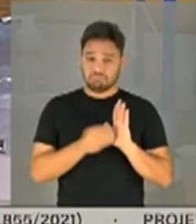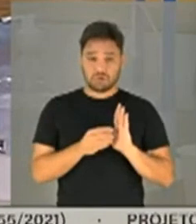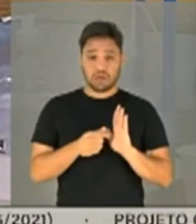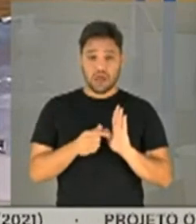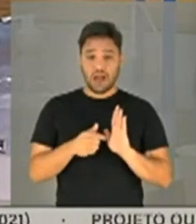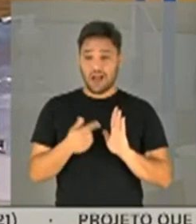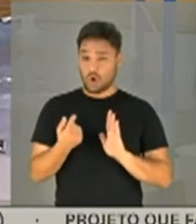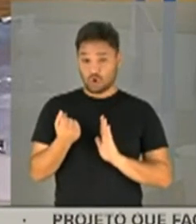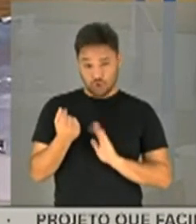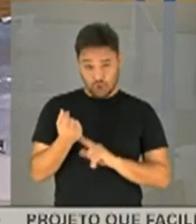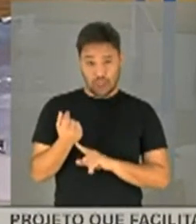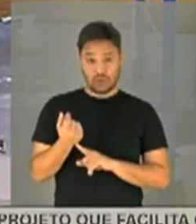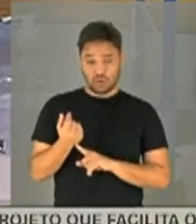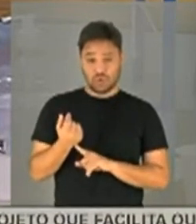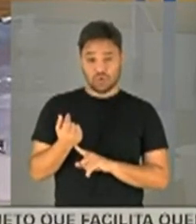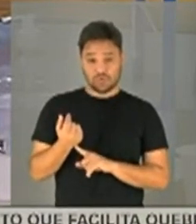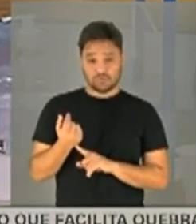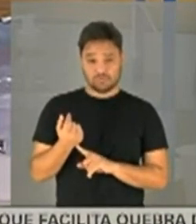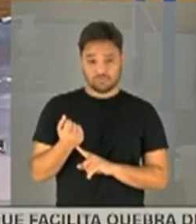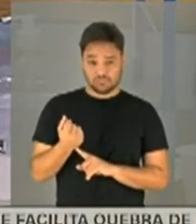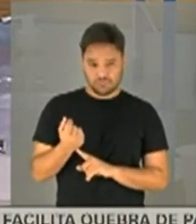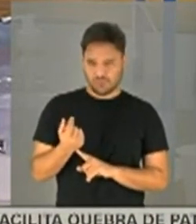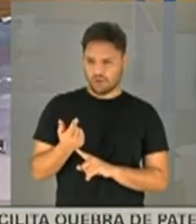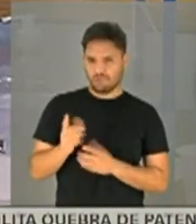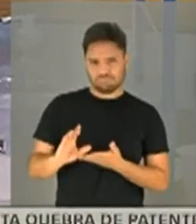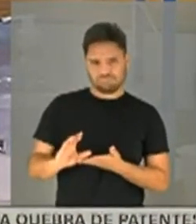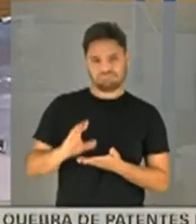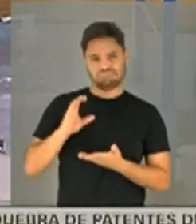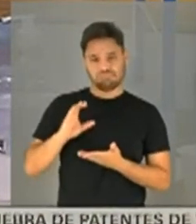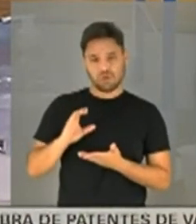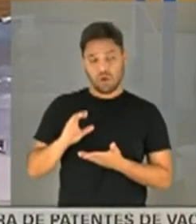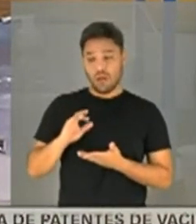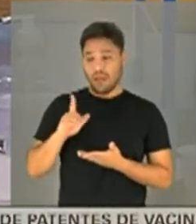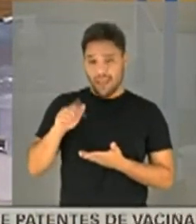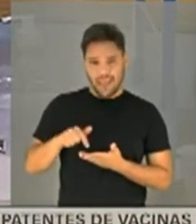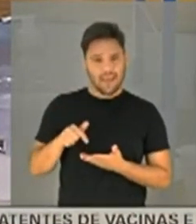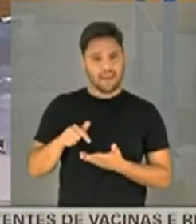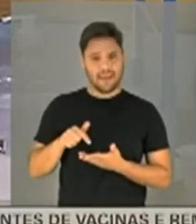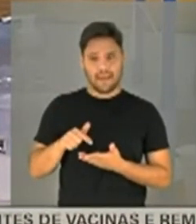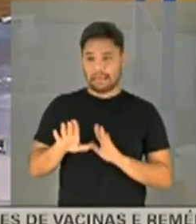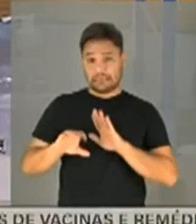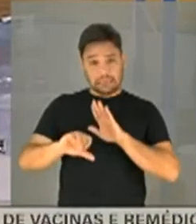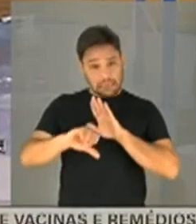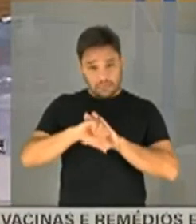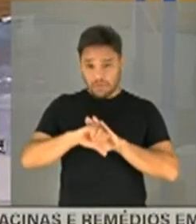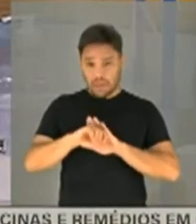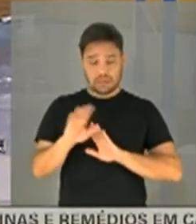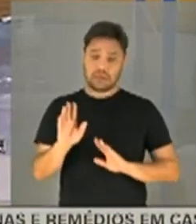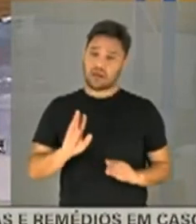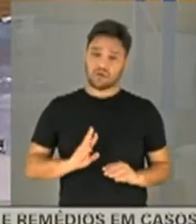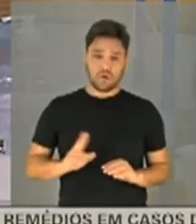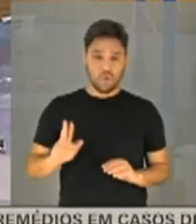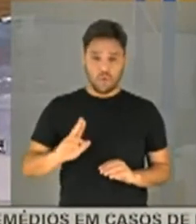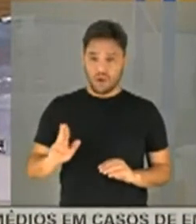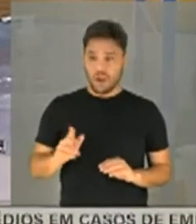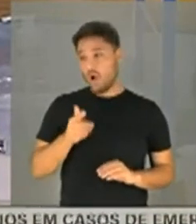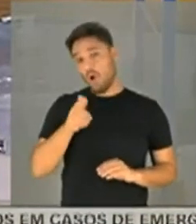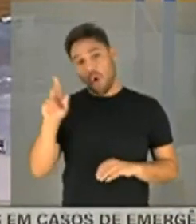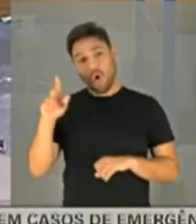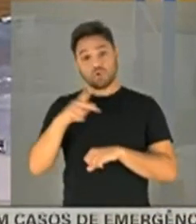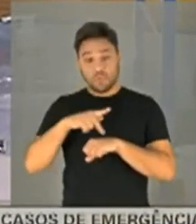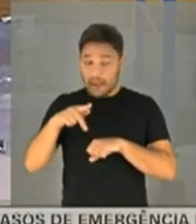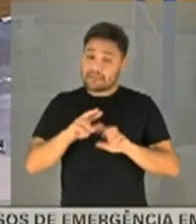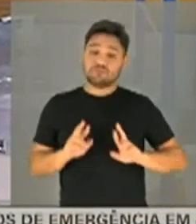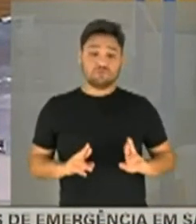colocar a fortuna, colocar os ganhos como algo criminalizado também, o que em outros países